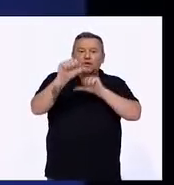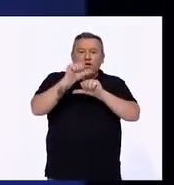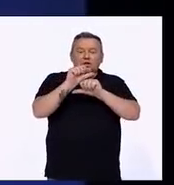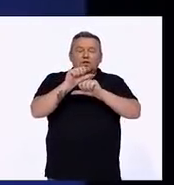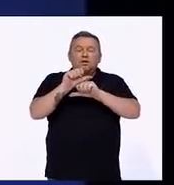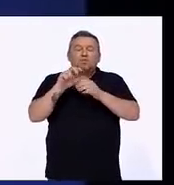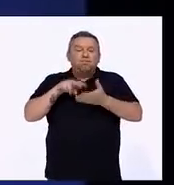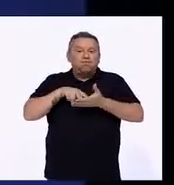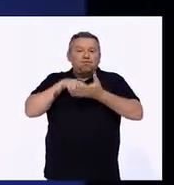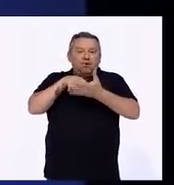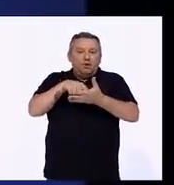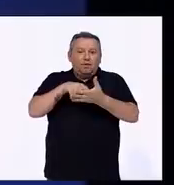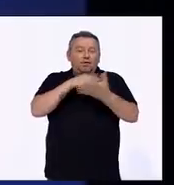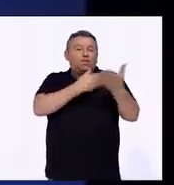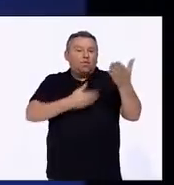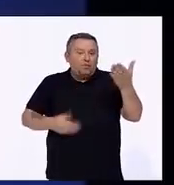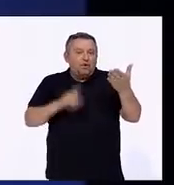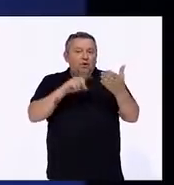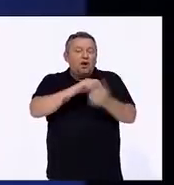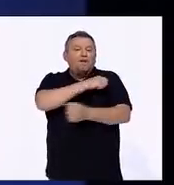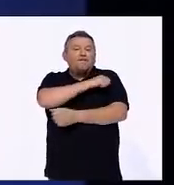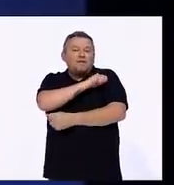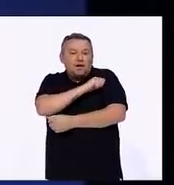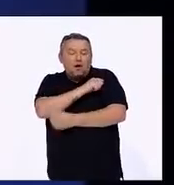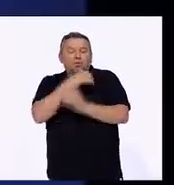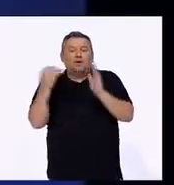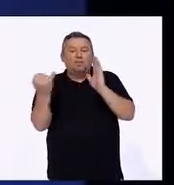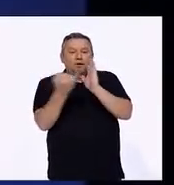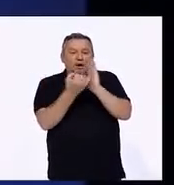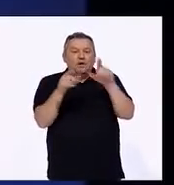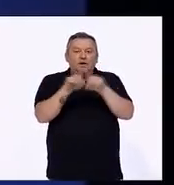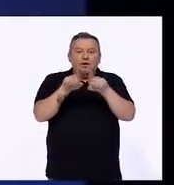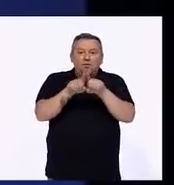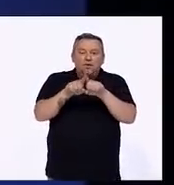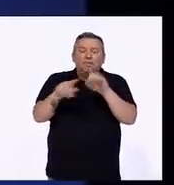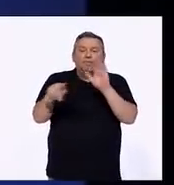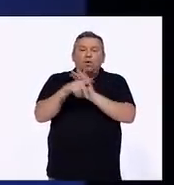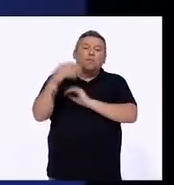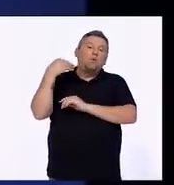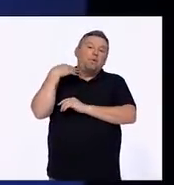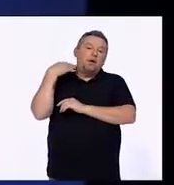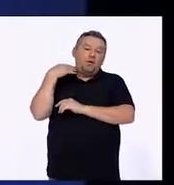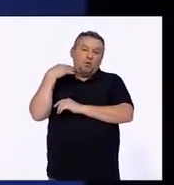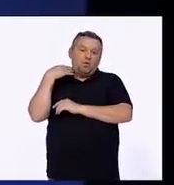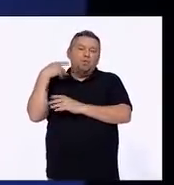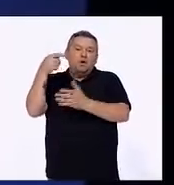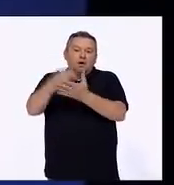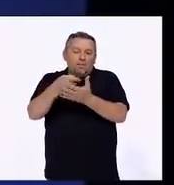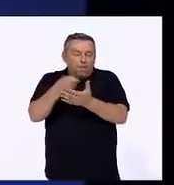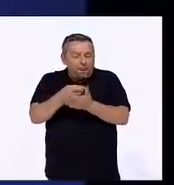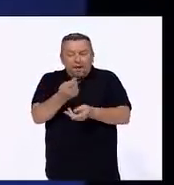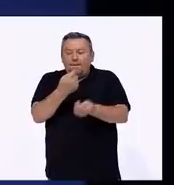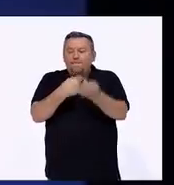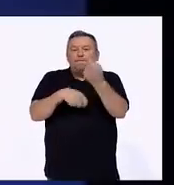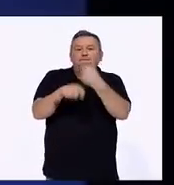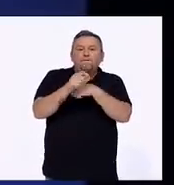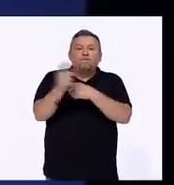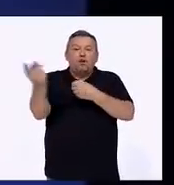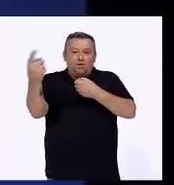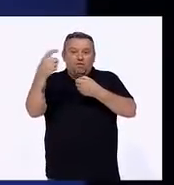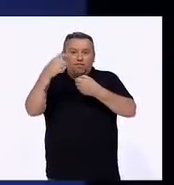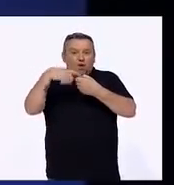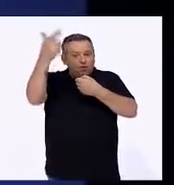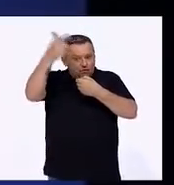estruturantes do governo, são a reforma fiscal, tributária, né, e a reforma do sistema bancário, para garantir que a economia volte a